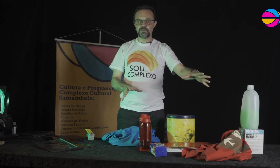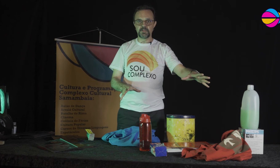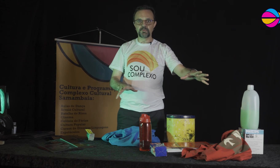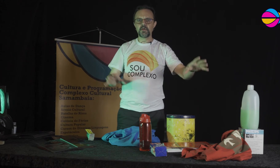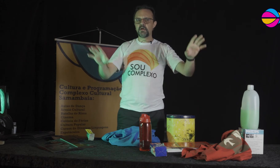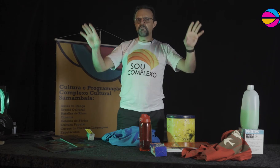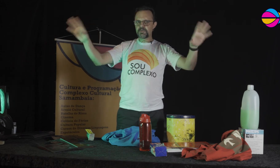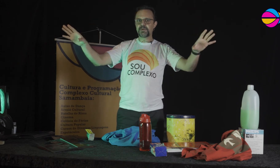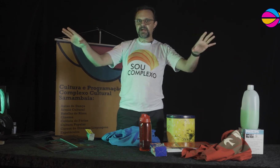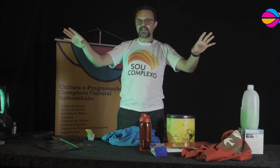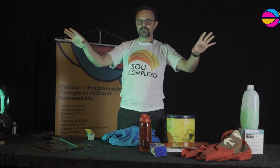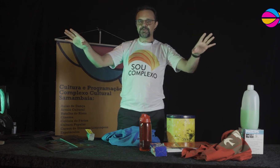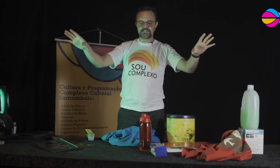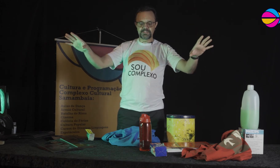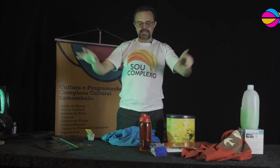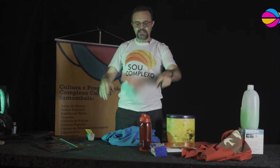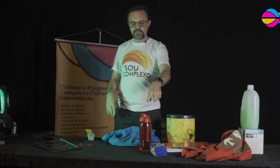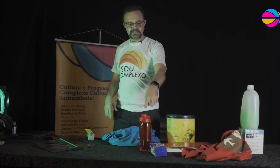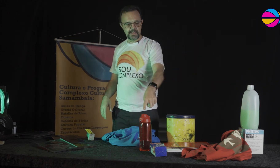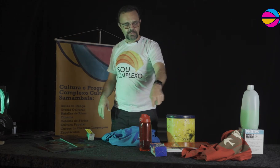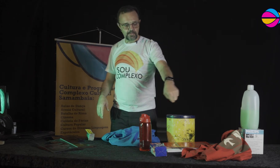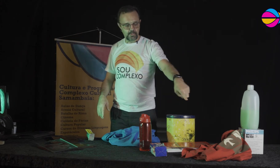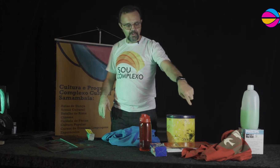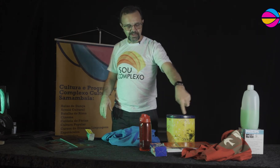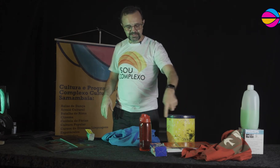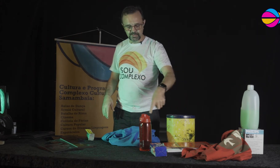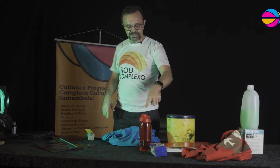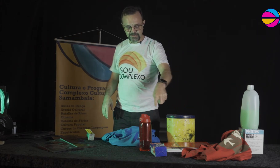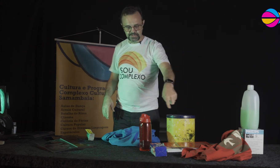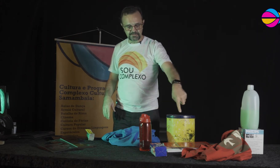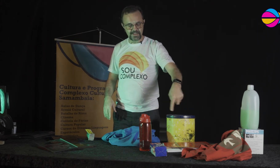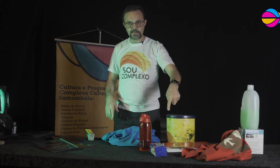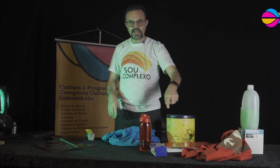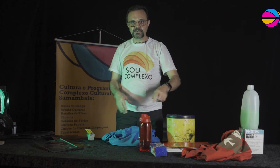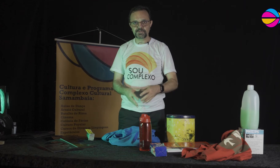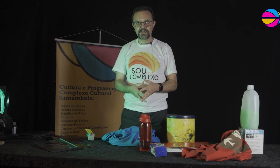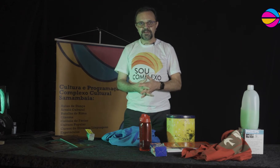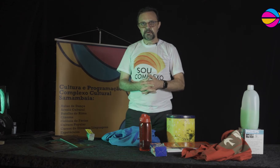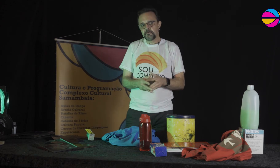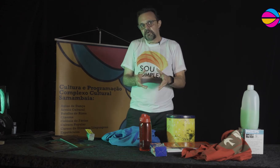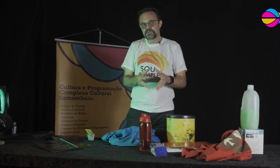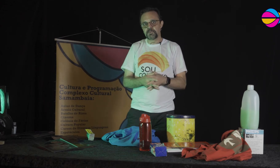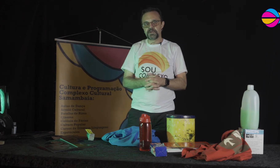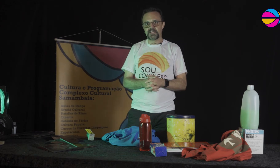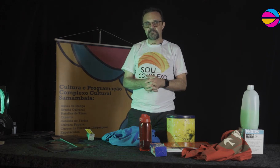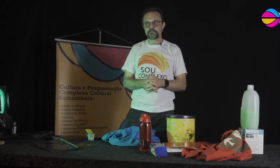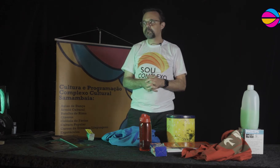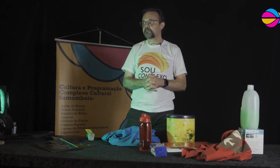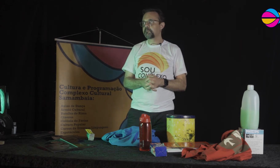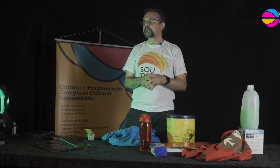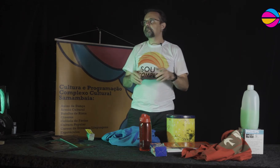nosso experimento. Vou pedir para apagar as luzes e percebam como esses objetos vermelhos vão se